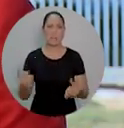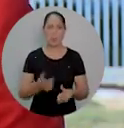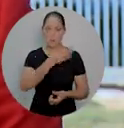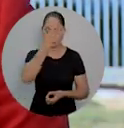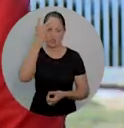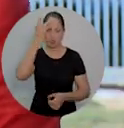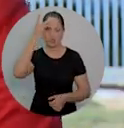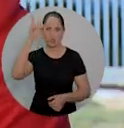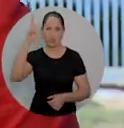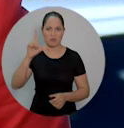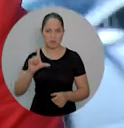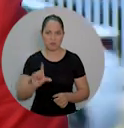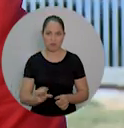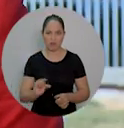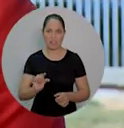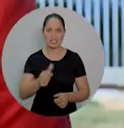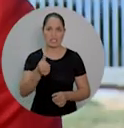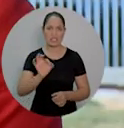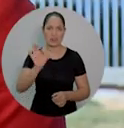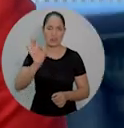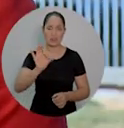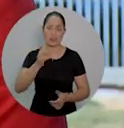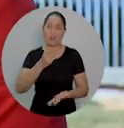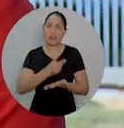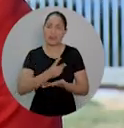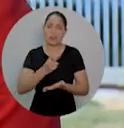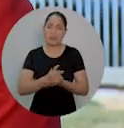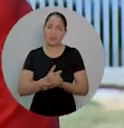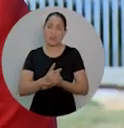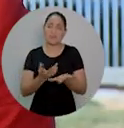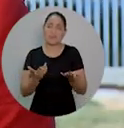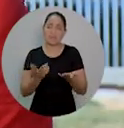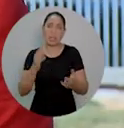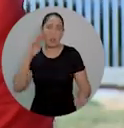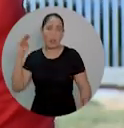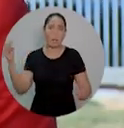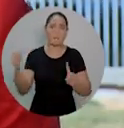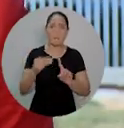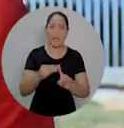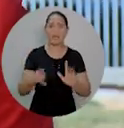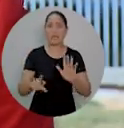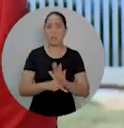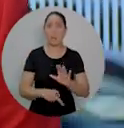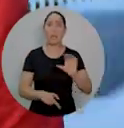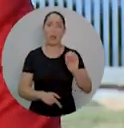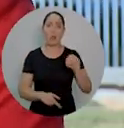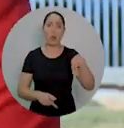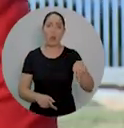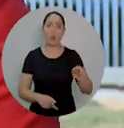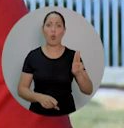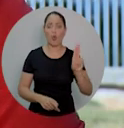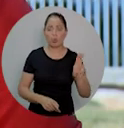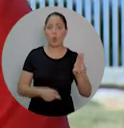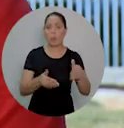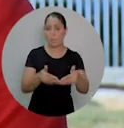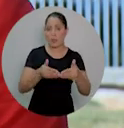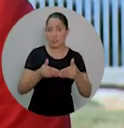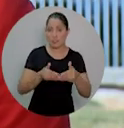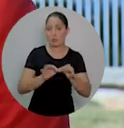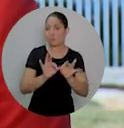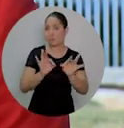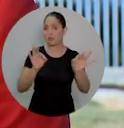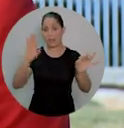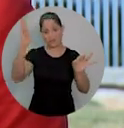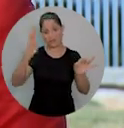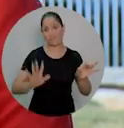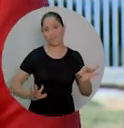de aproximadamente 6%. Mesmo assim, estamos longe de uma meta estabelecida pela Organização das